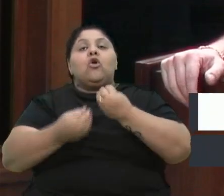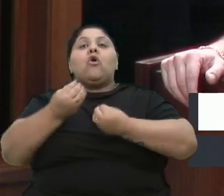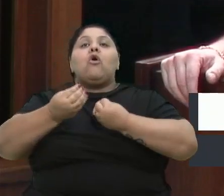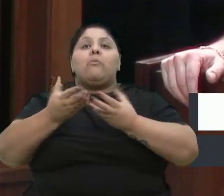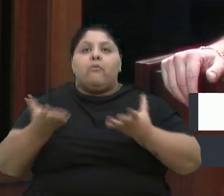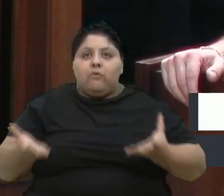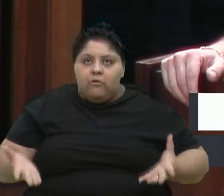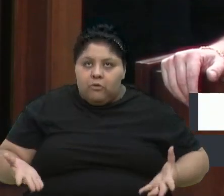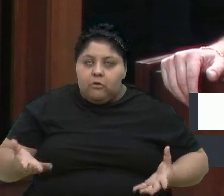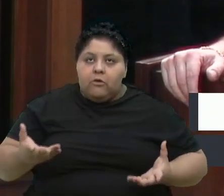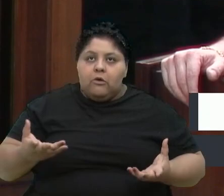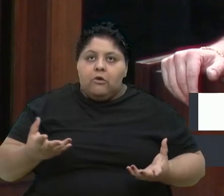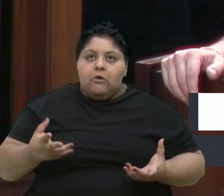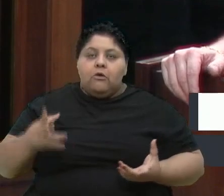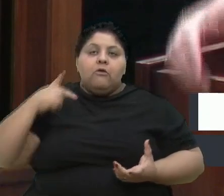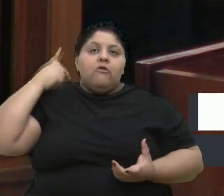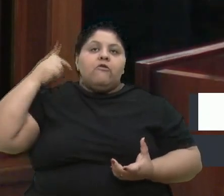Zanquim?